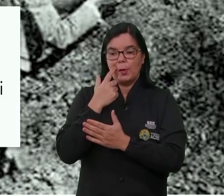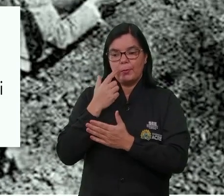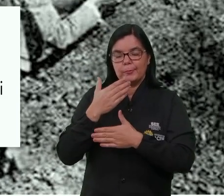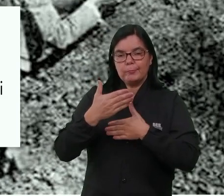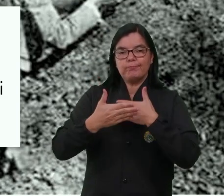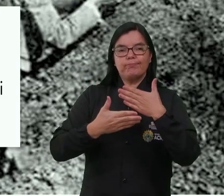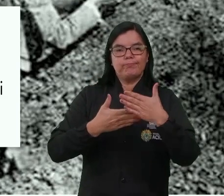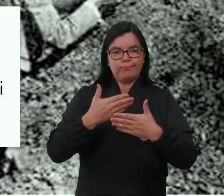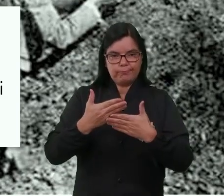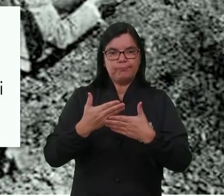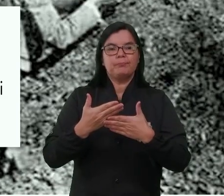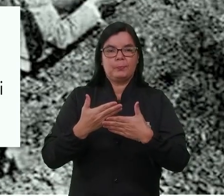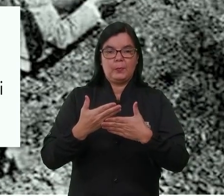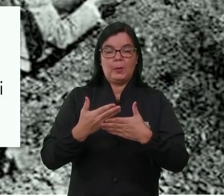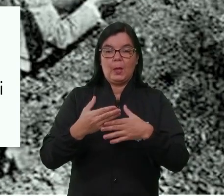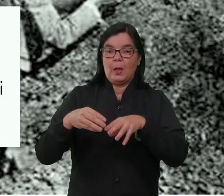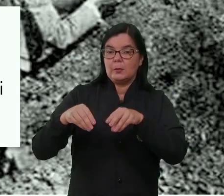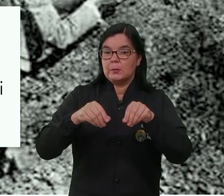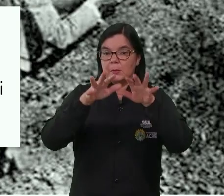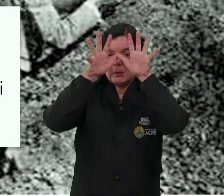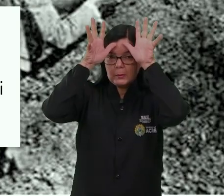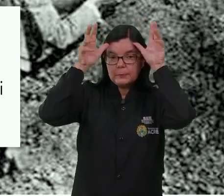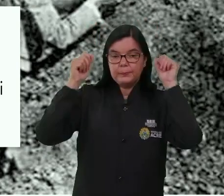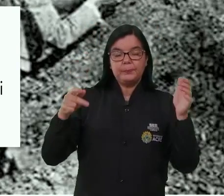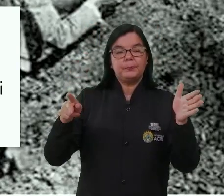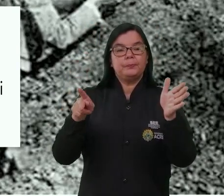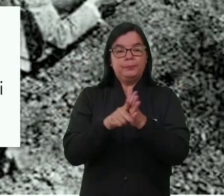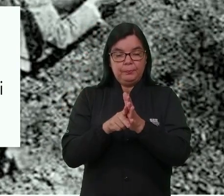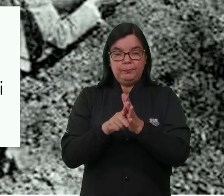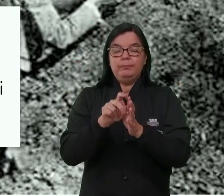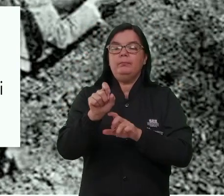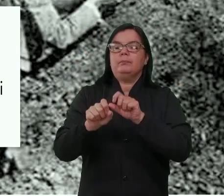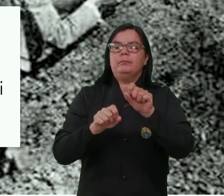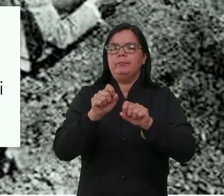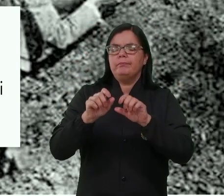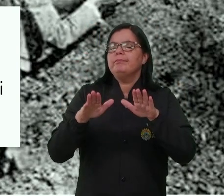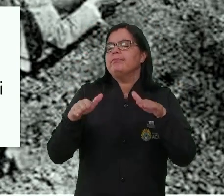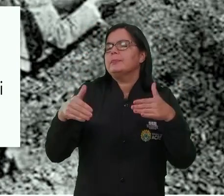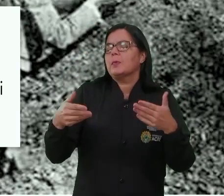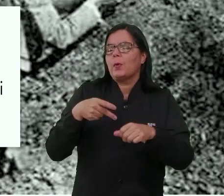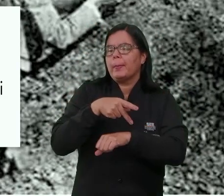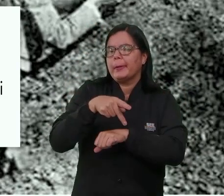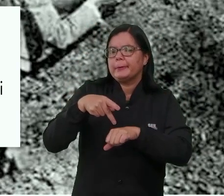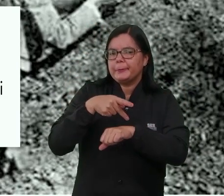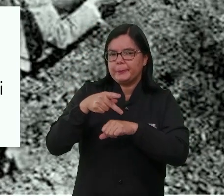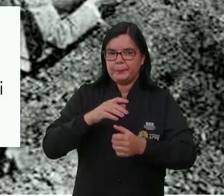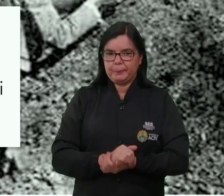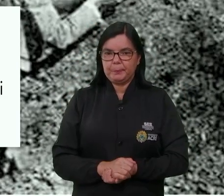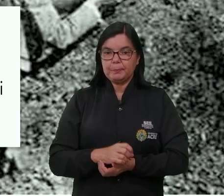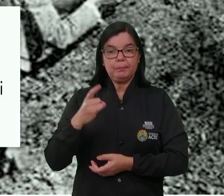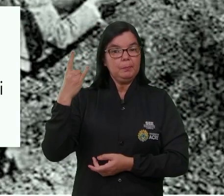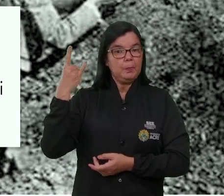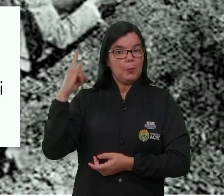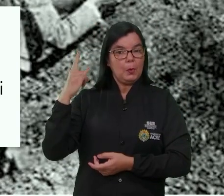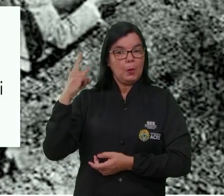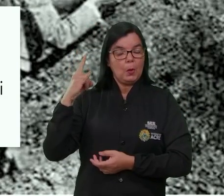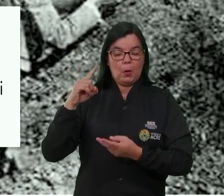impasse. As serras acreanas, elas pertenciam a qual país? Bolívia